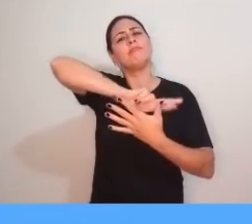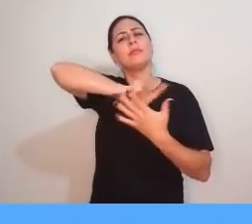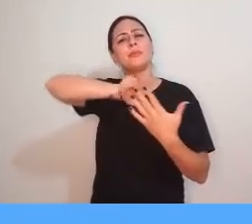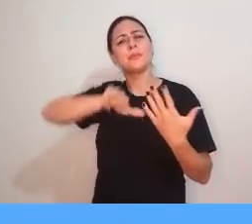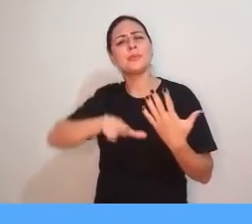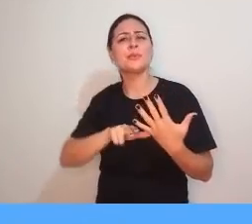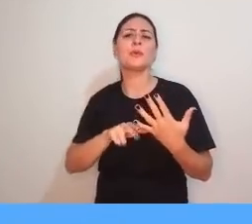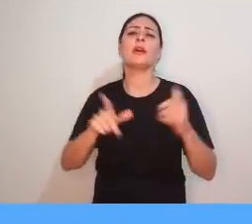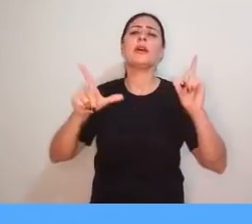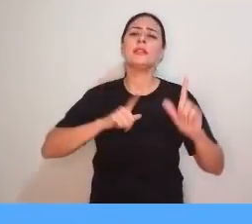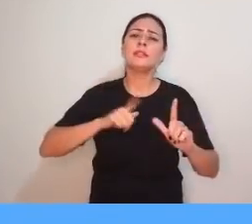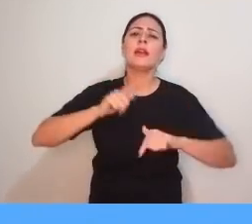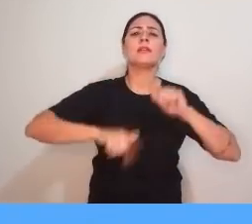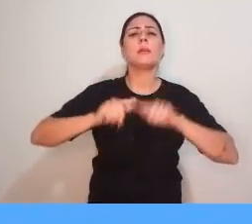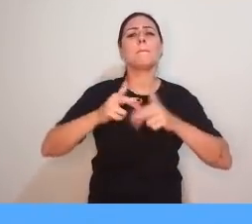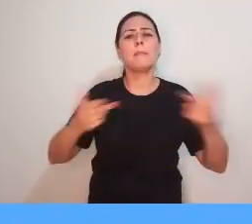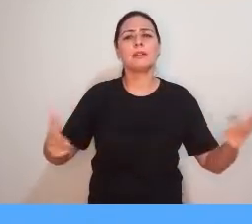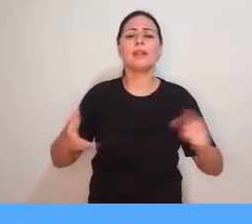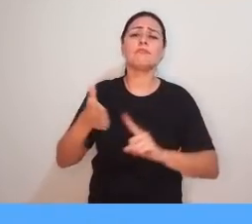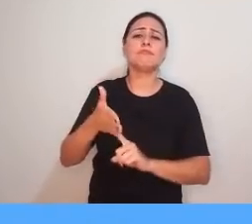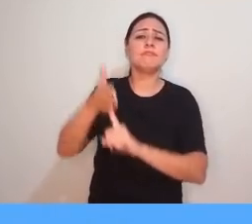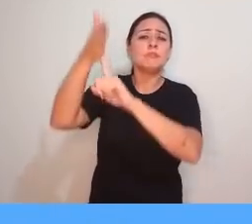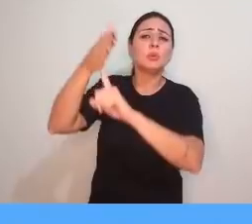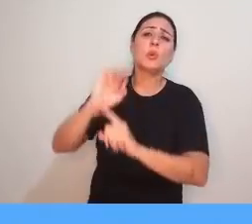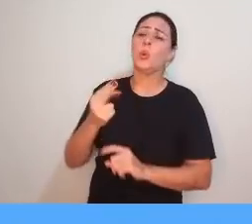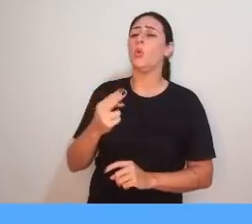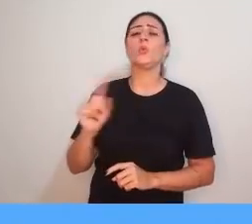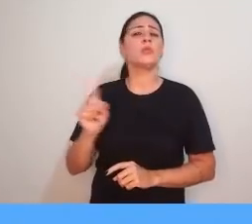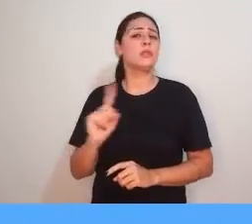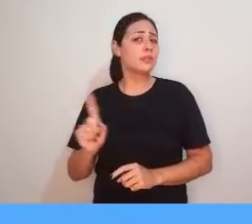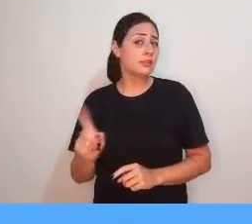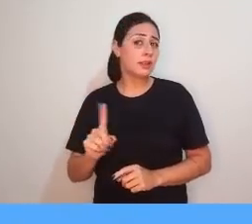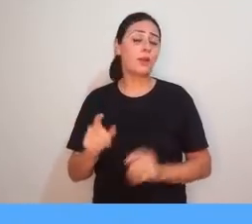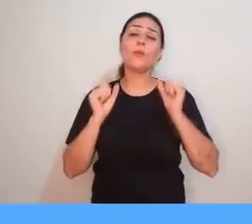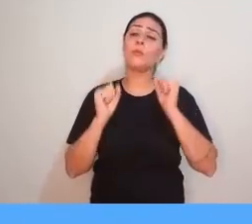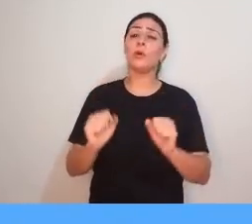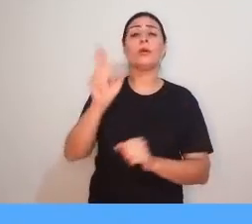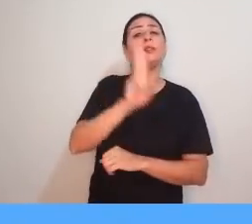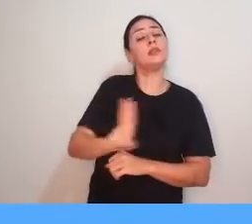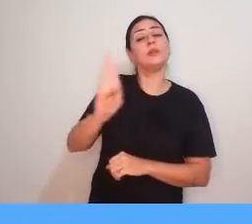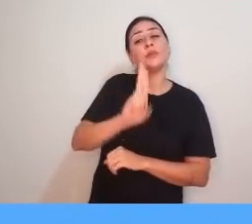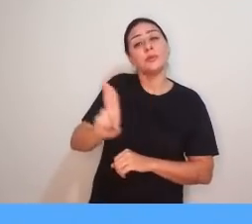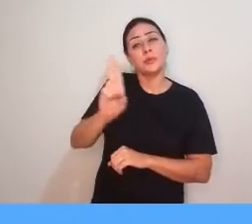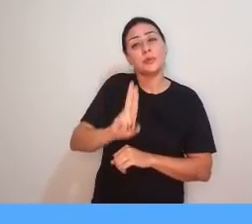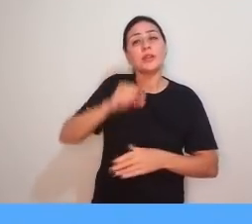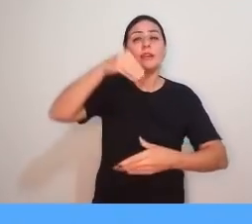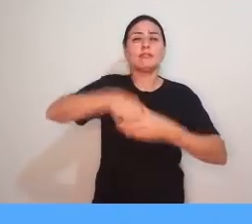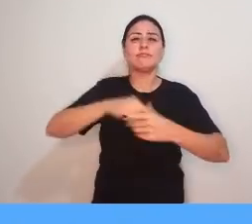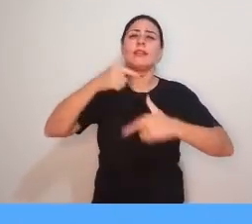tanto digitais quanto não digitais, que você pode colocar a serviço desse processo de trabalhar nessa época pandêmica.